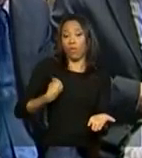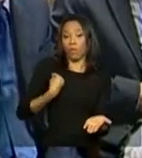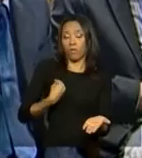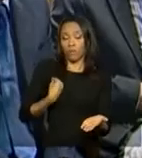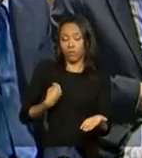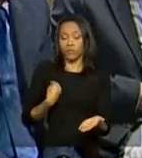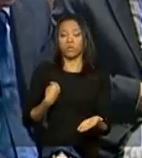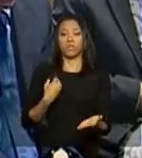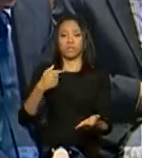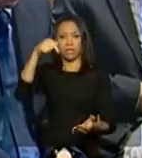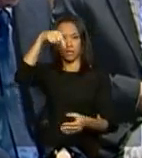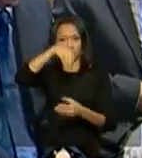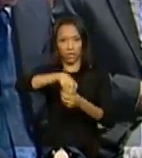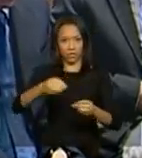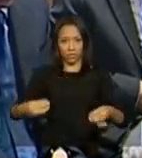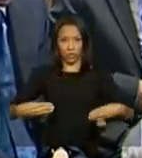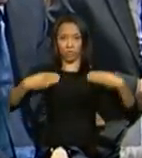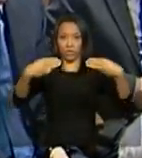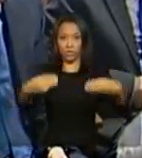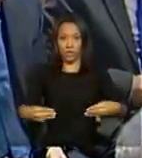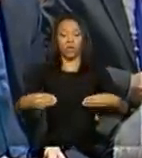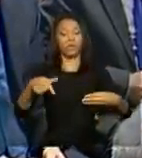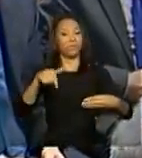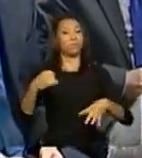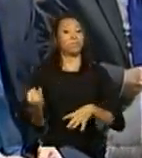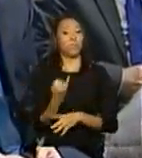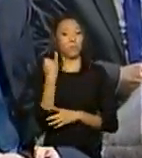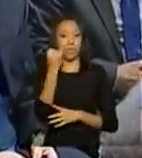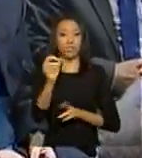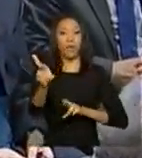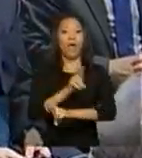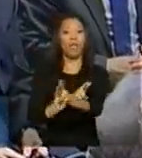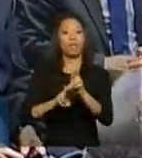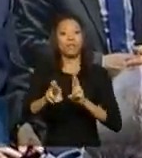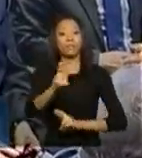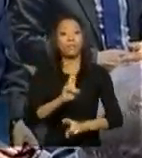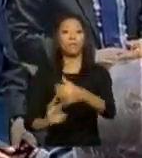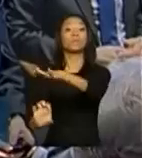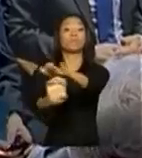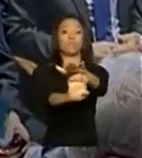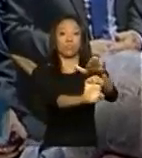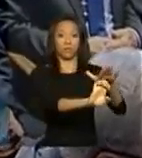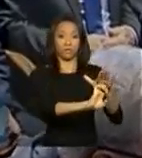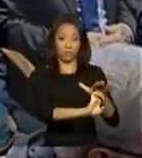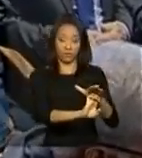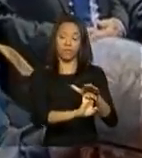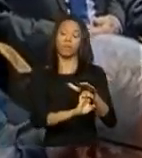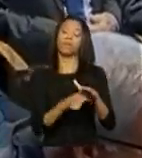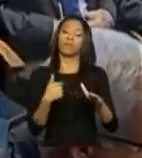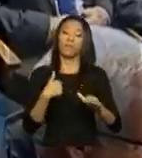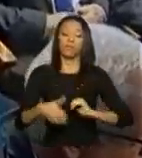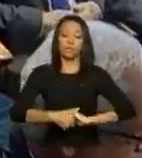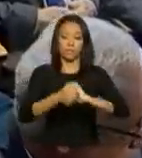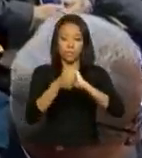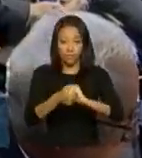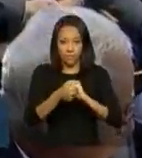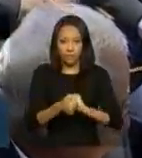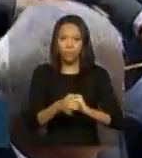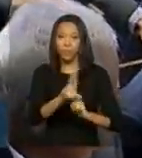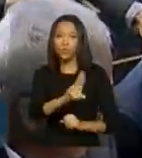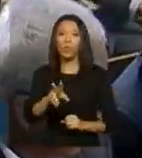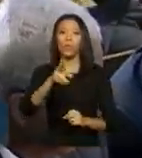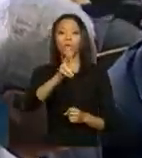ministério tem uma importante relação com o mundo empresarial. E eu saúdo aqui o